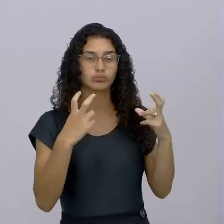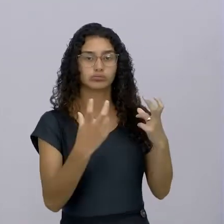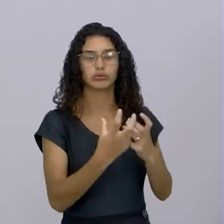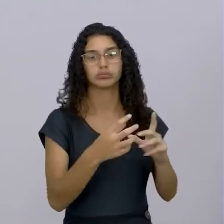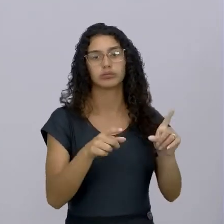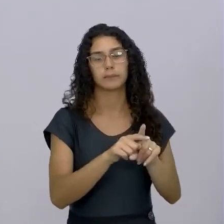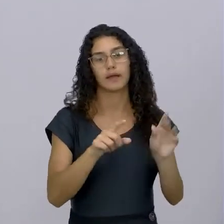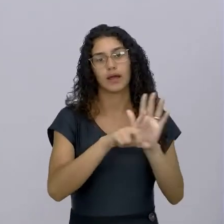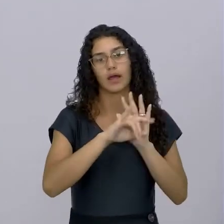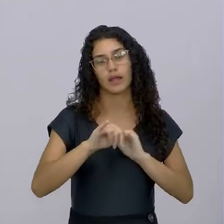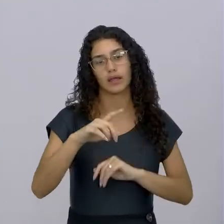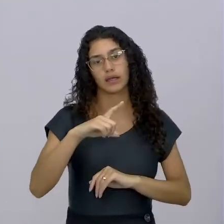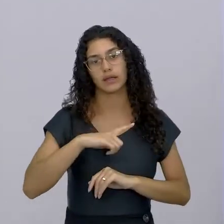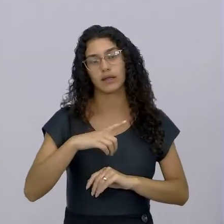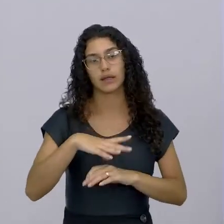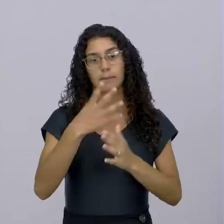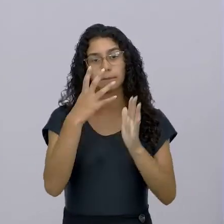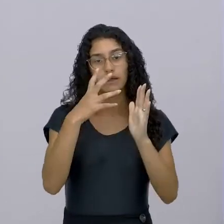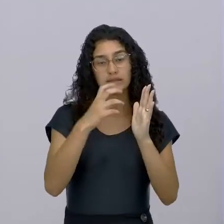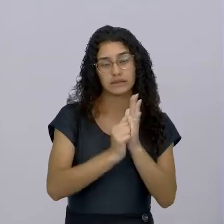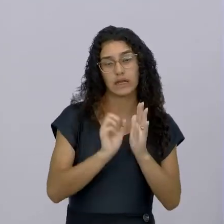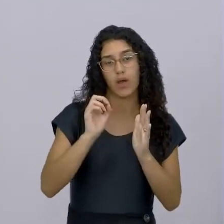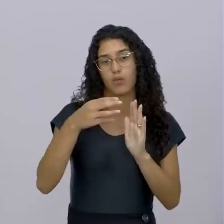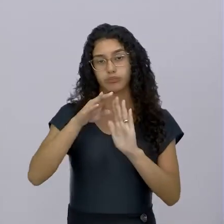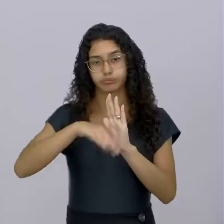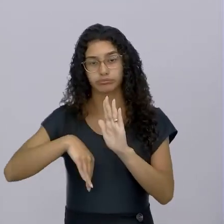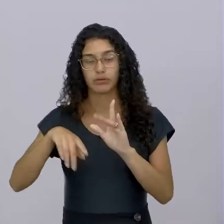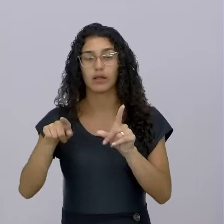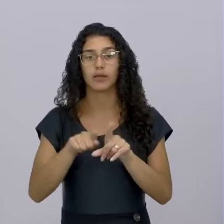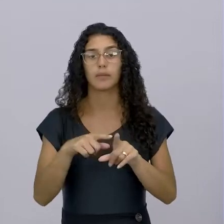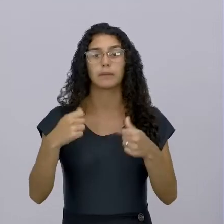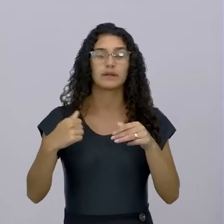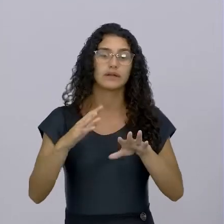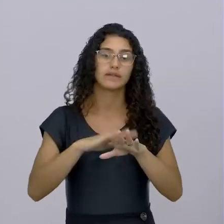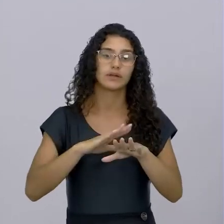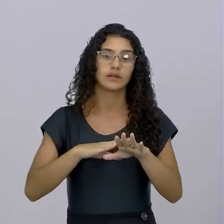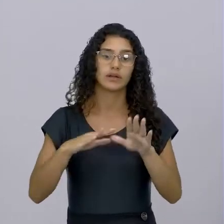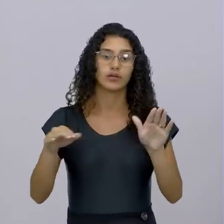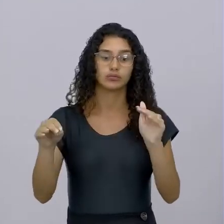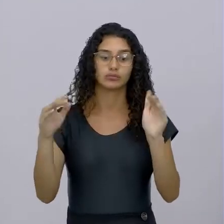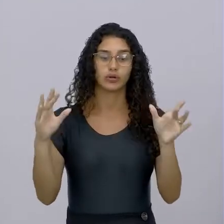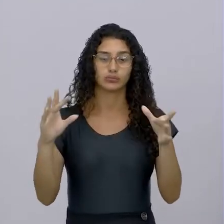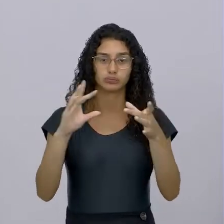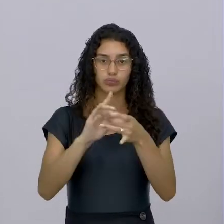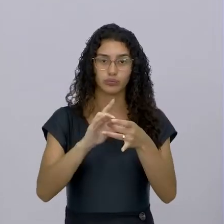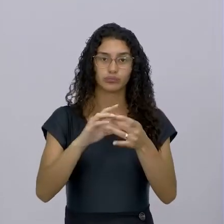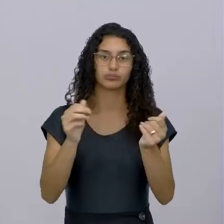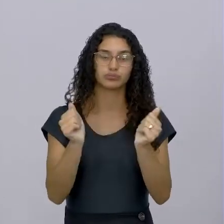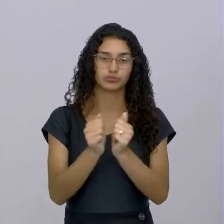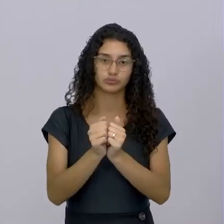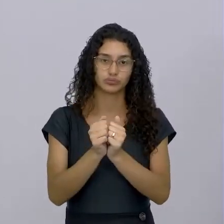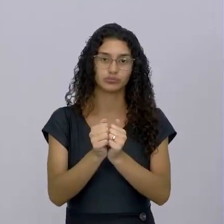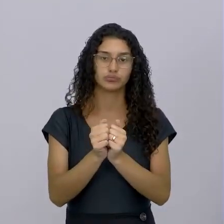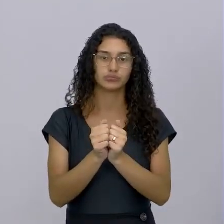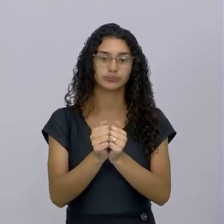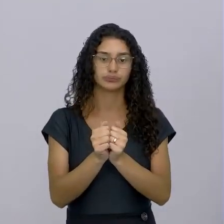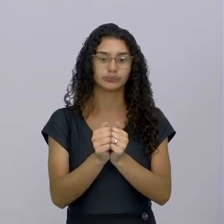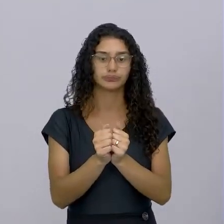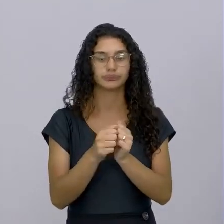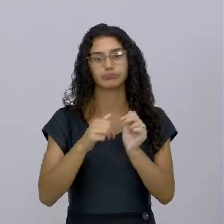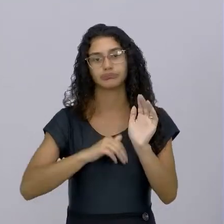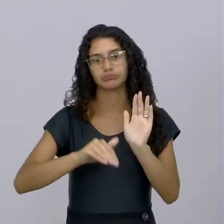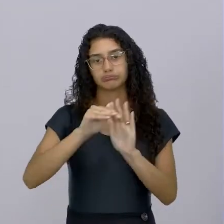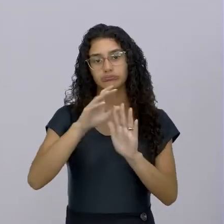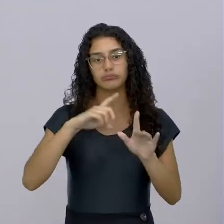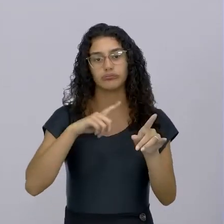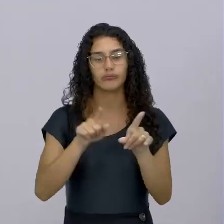Então, essas leis que eles tentam aprovar ou desaprovar, elas têm que estar em consonância com a Carta